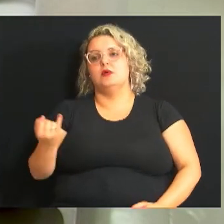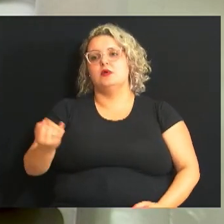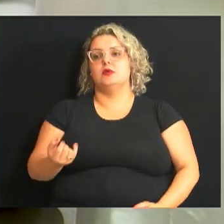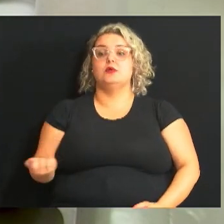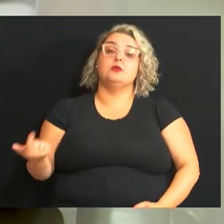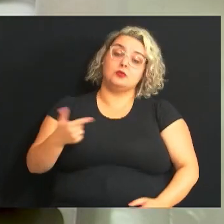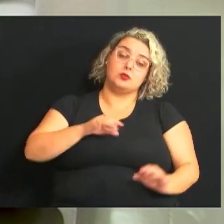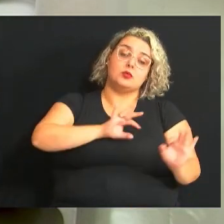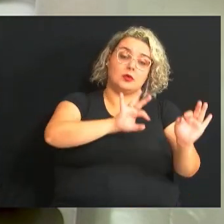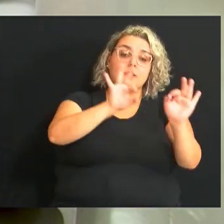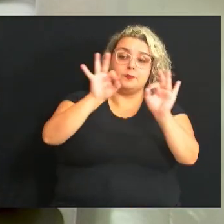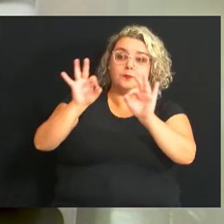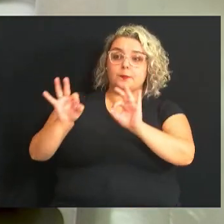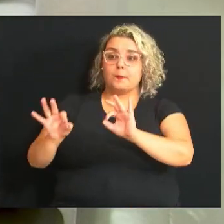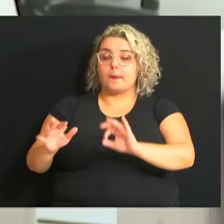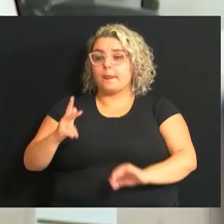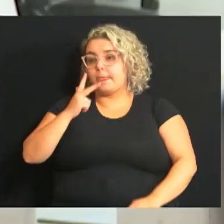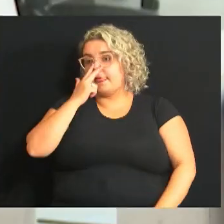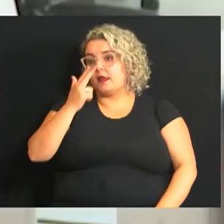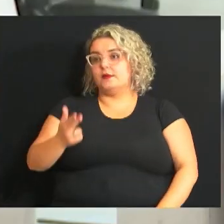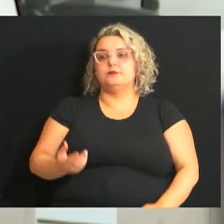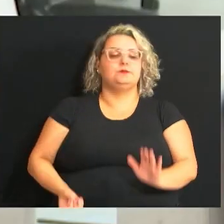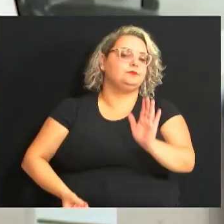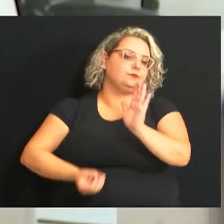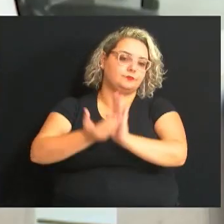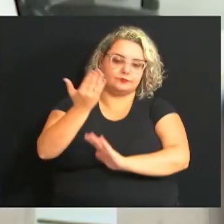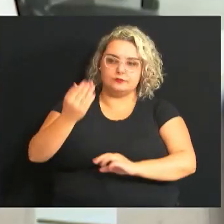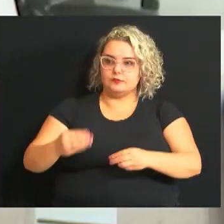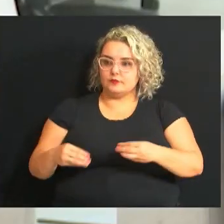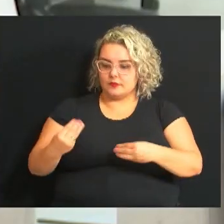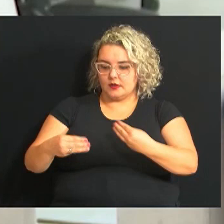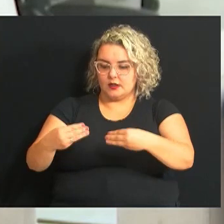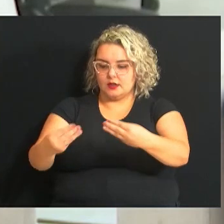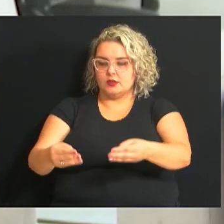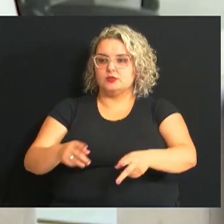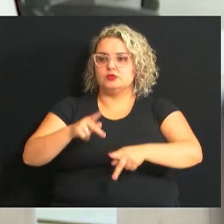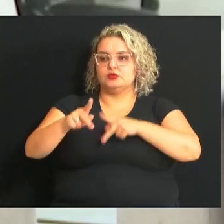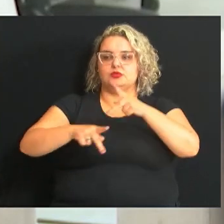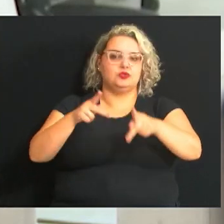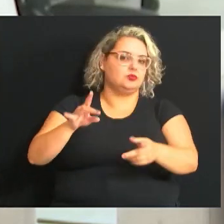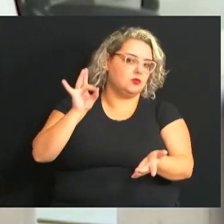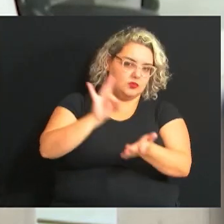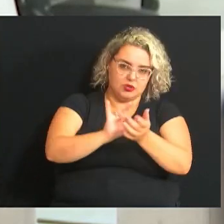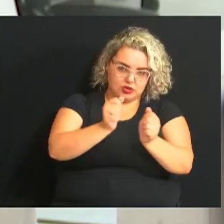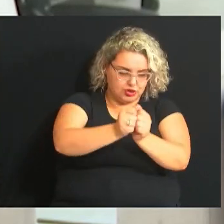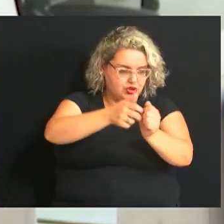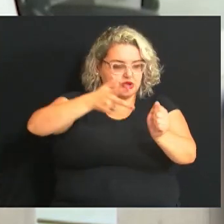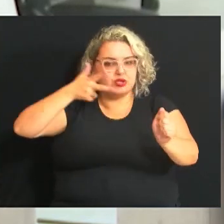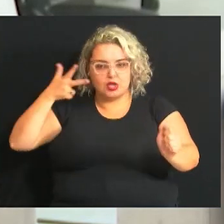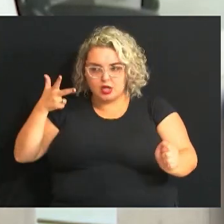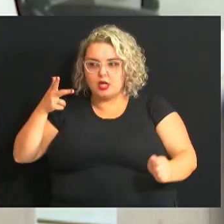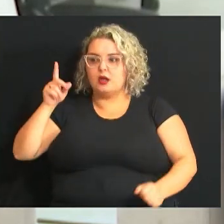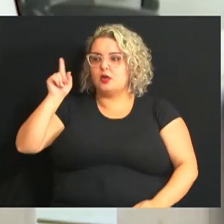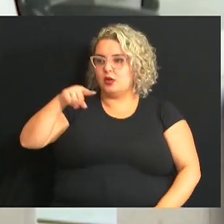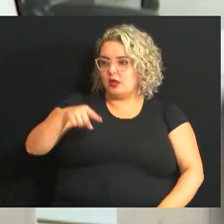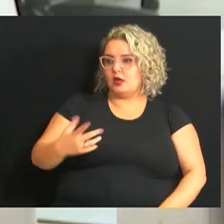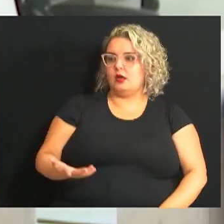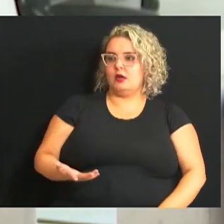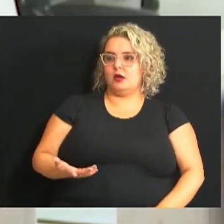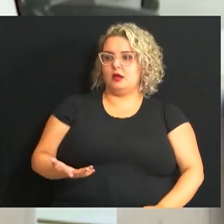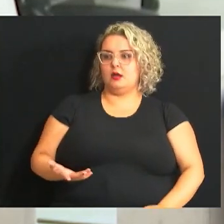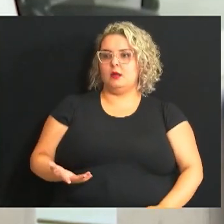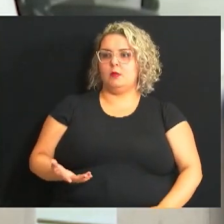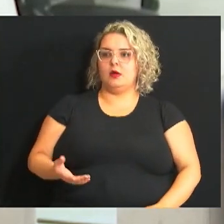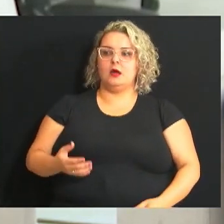acompanhando, né, parece-me que vem a criação de um ministério dos povos originários, que é exatamente para cuidar de políticas voltadas